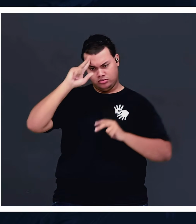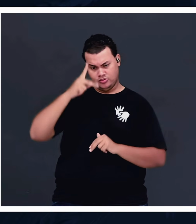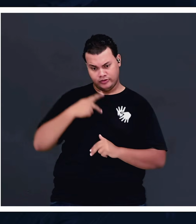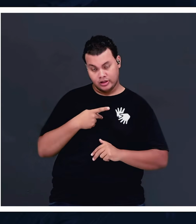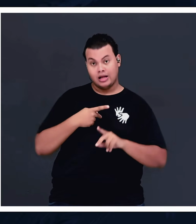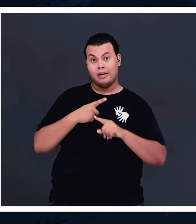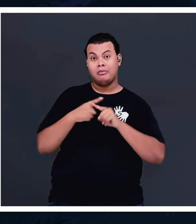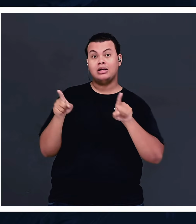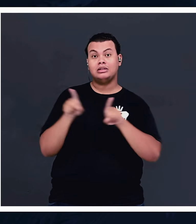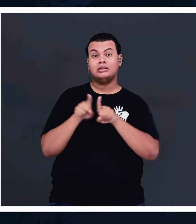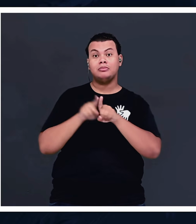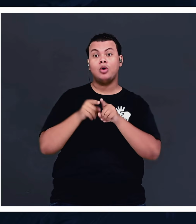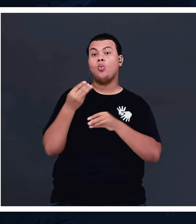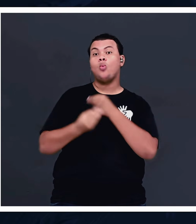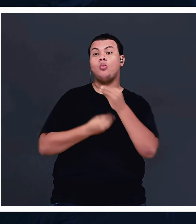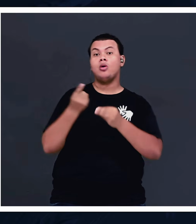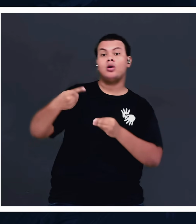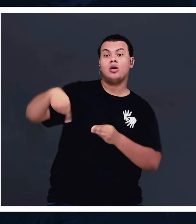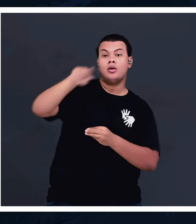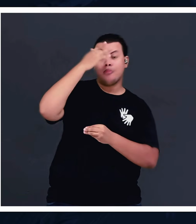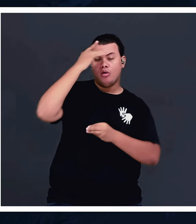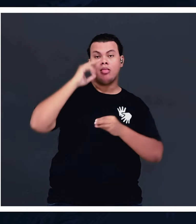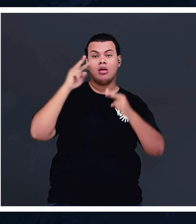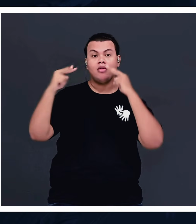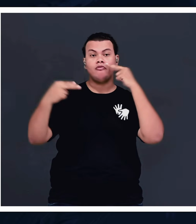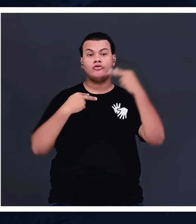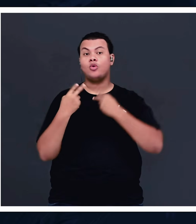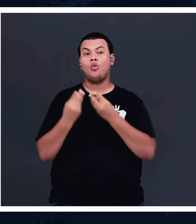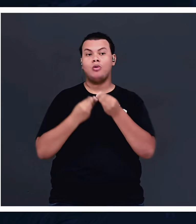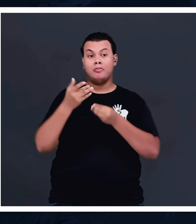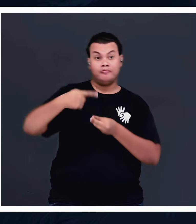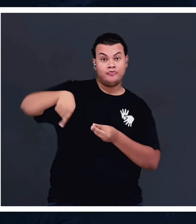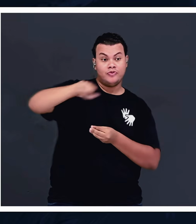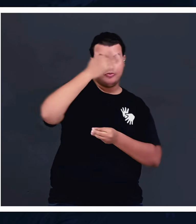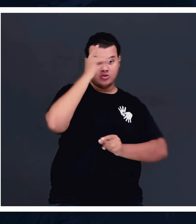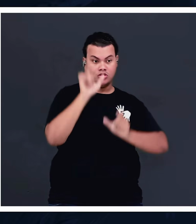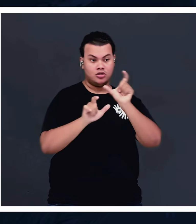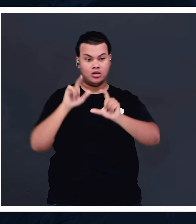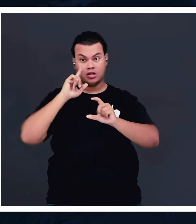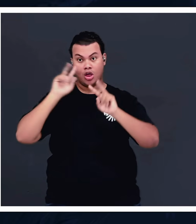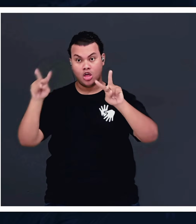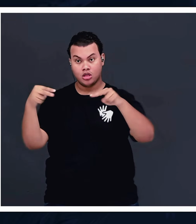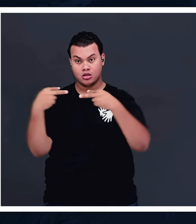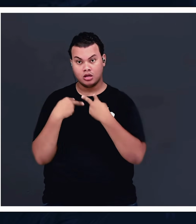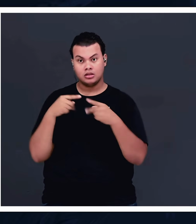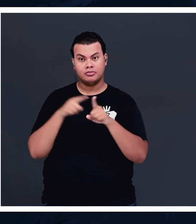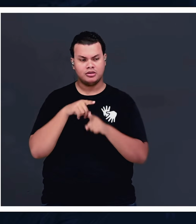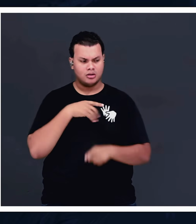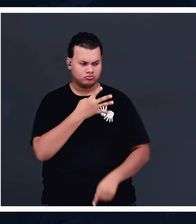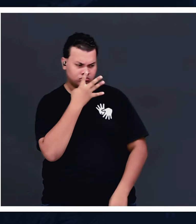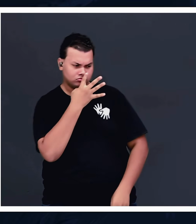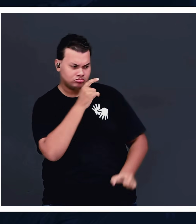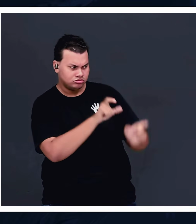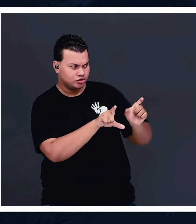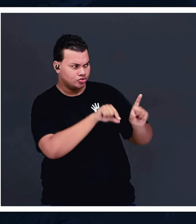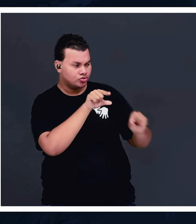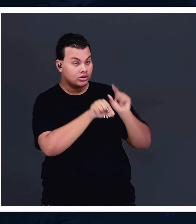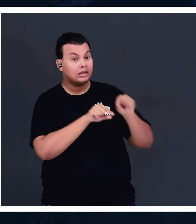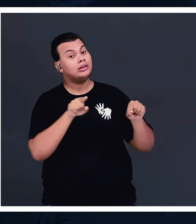também nos definem diante das pessoas. As pessoas olham para nós, observam as nossas atitudes e